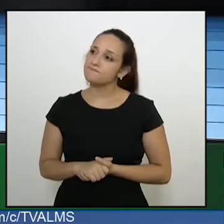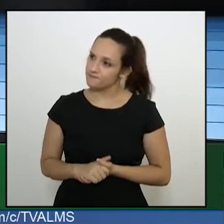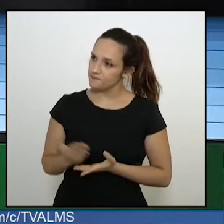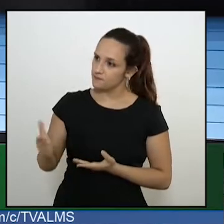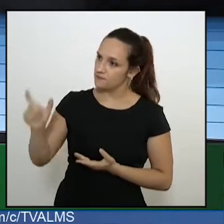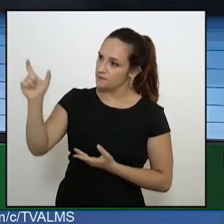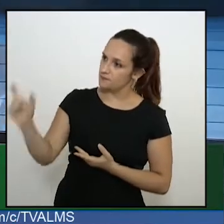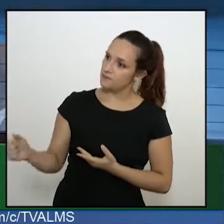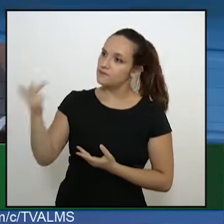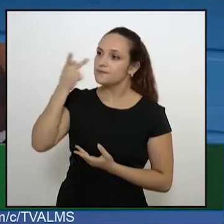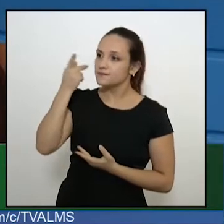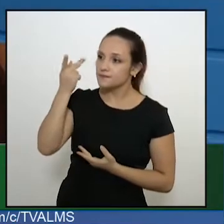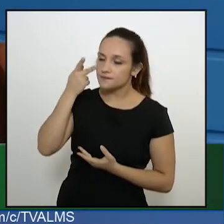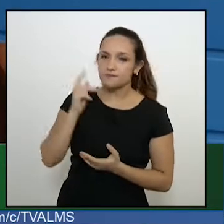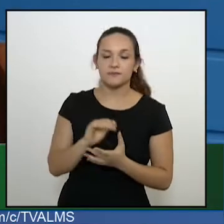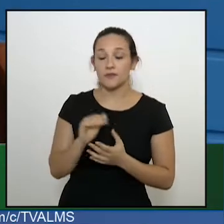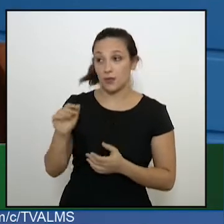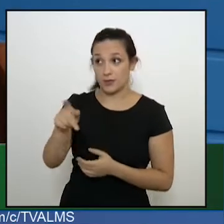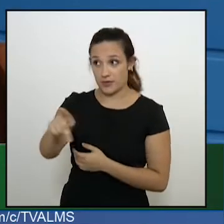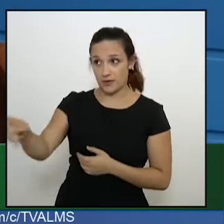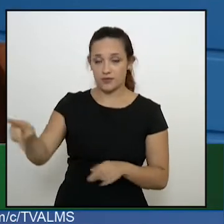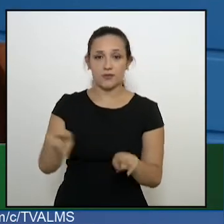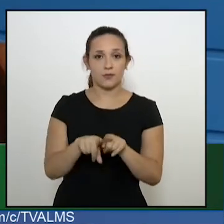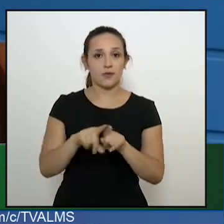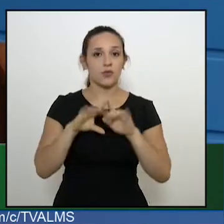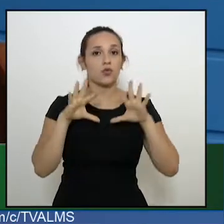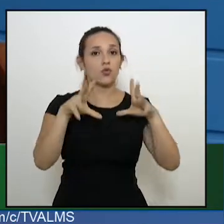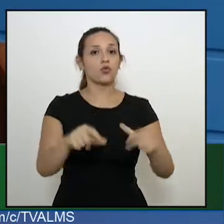Senhor presidente, senhores deputados,